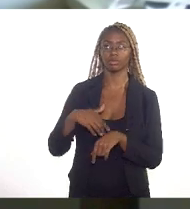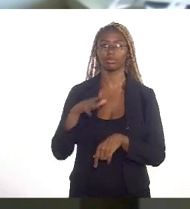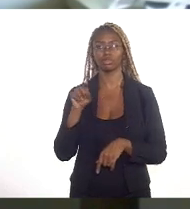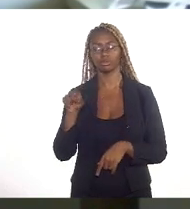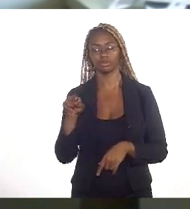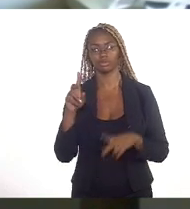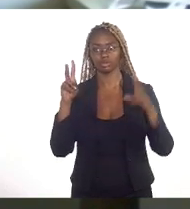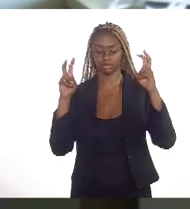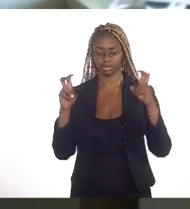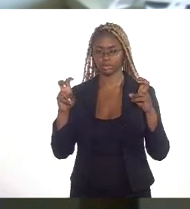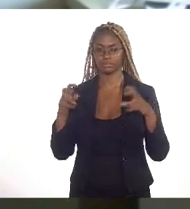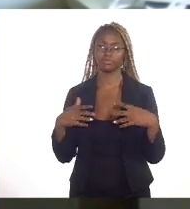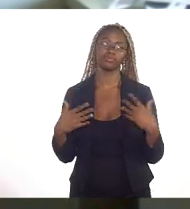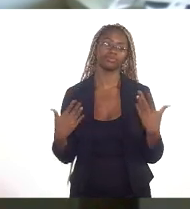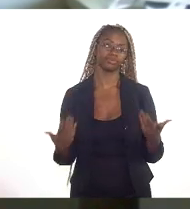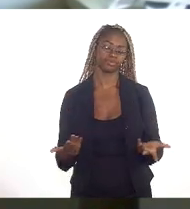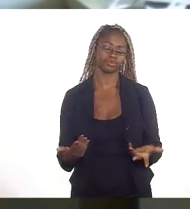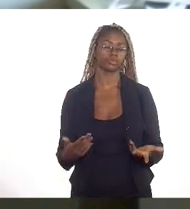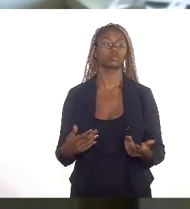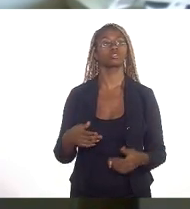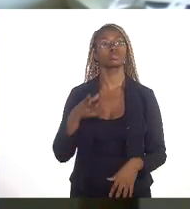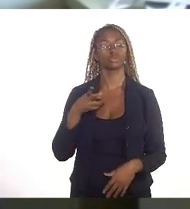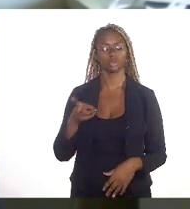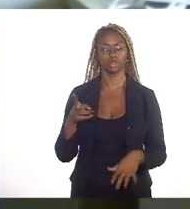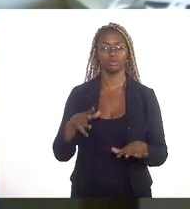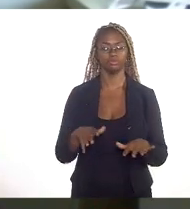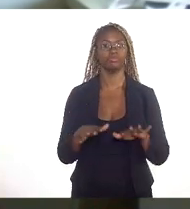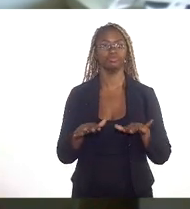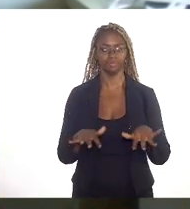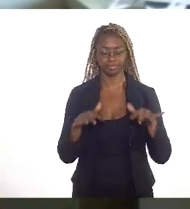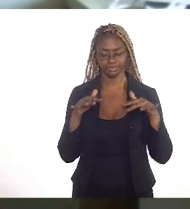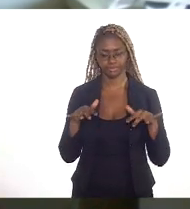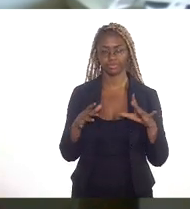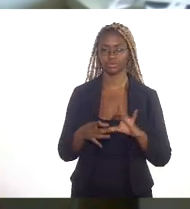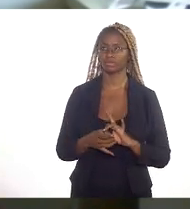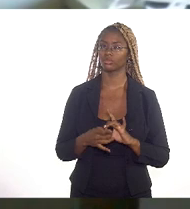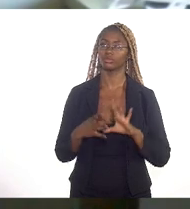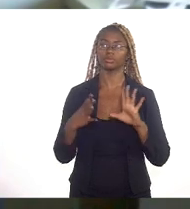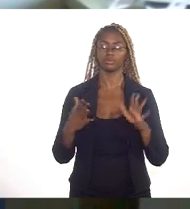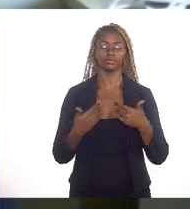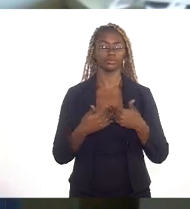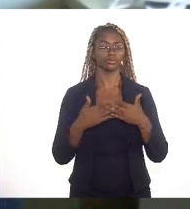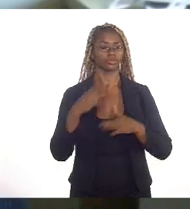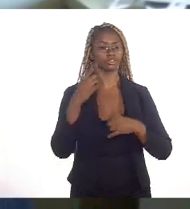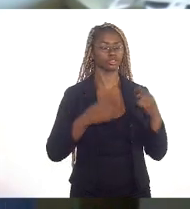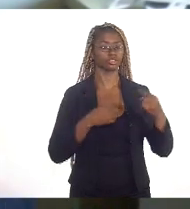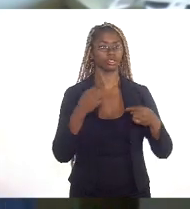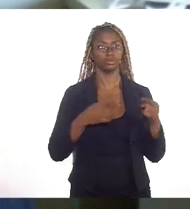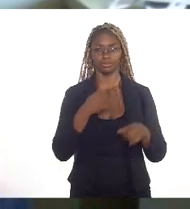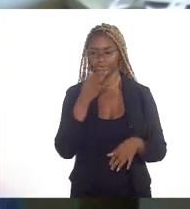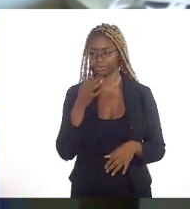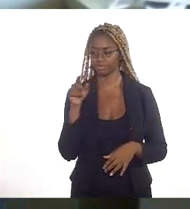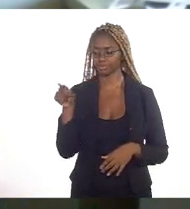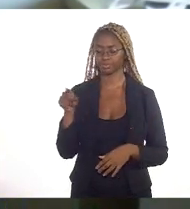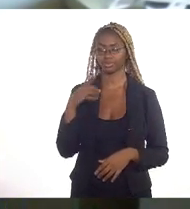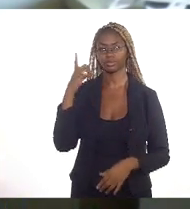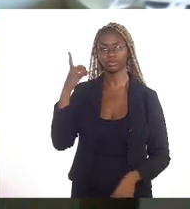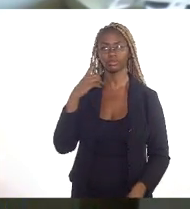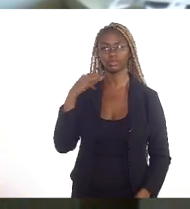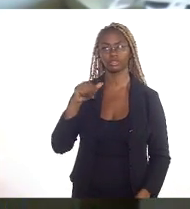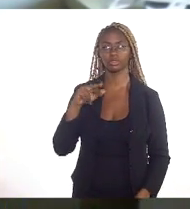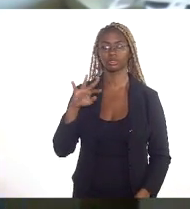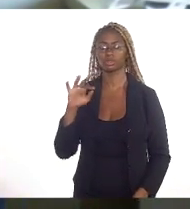posto, vão ter audiência pública, vai se abrir a discussão, sugestão da deputada Marta Rocha vai